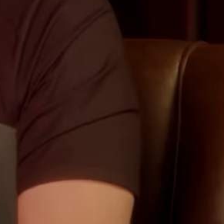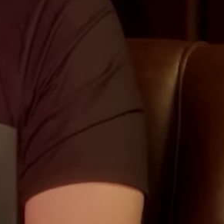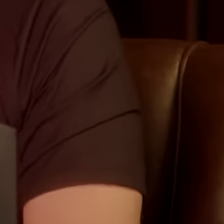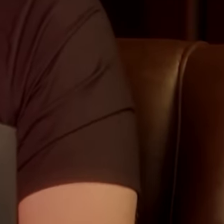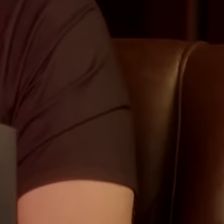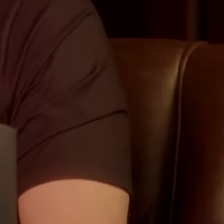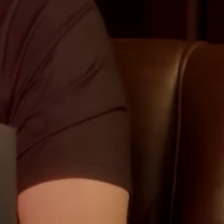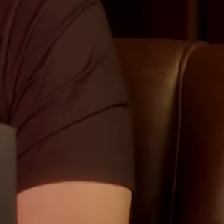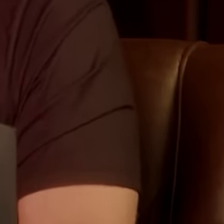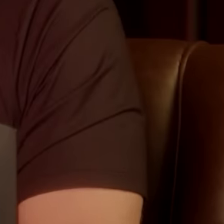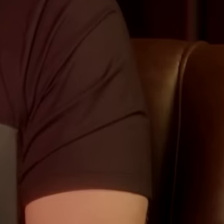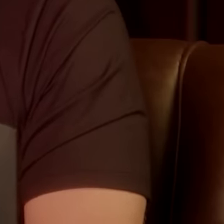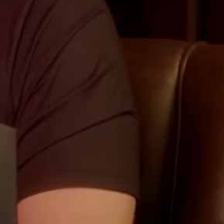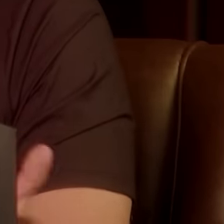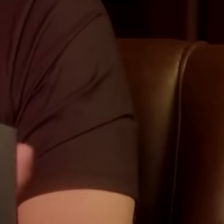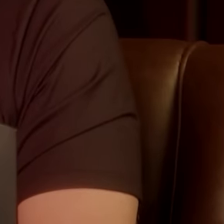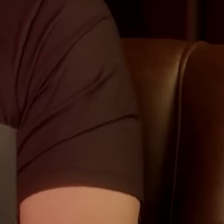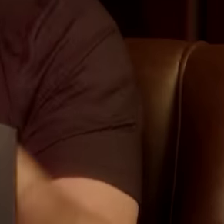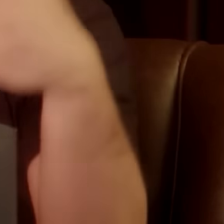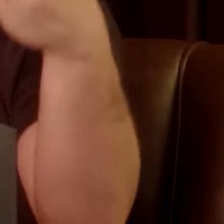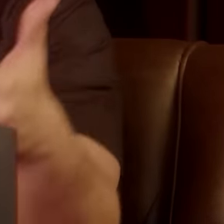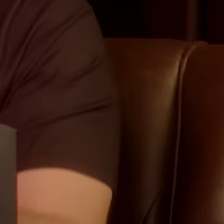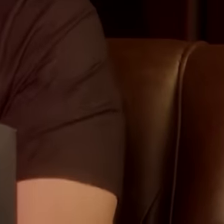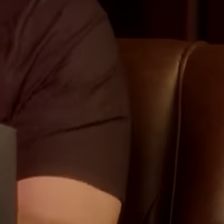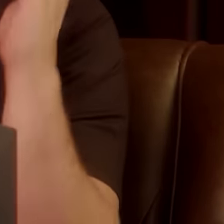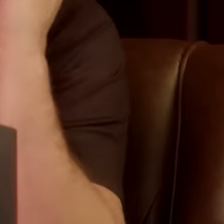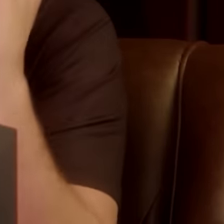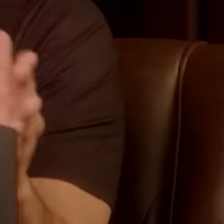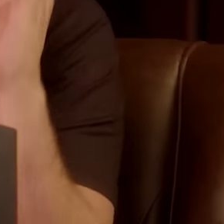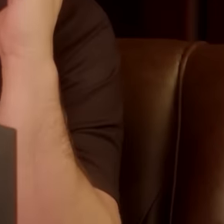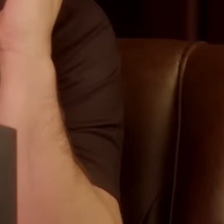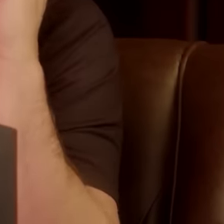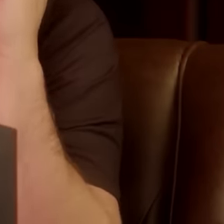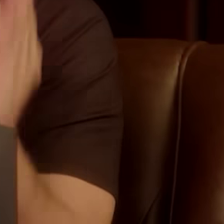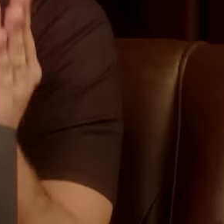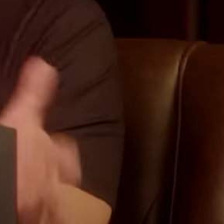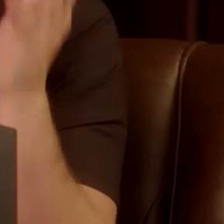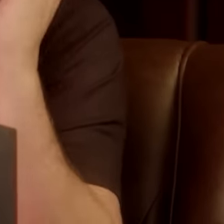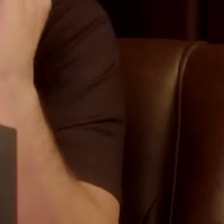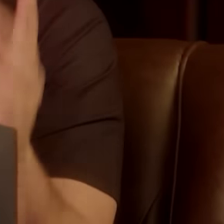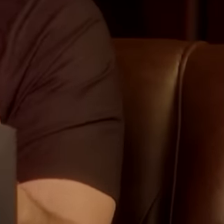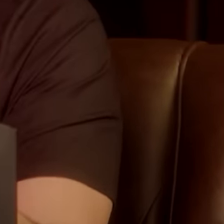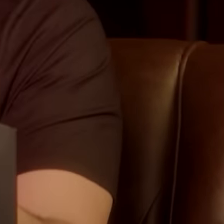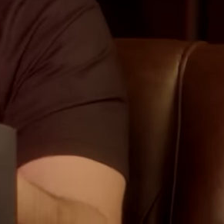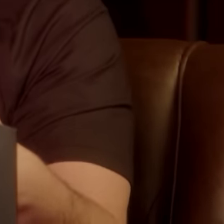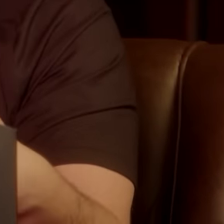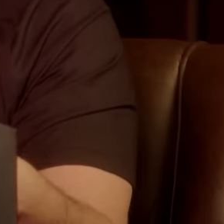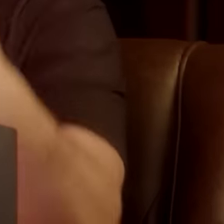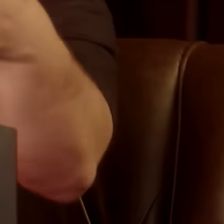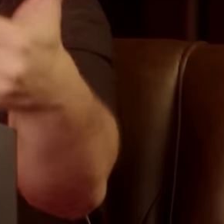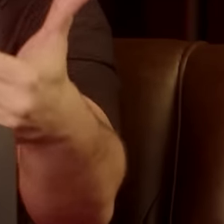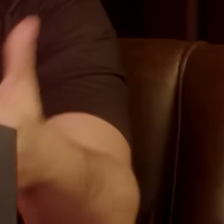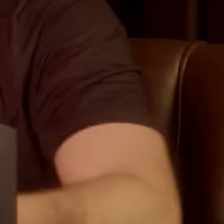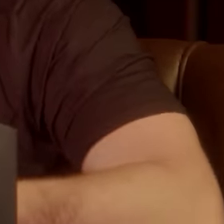18 anos Afinal os depósitos são através de cartão de crédito ou pics e a sua cabeça funcionar tá porque isso daqui é um